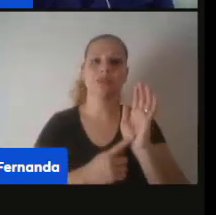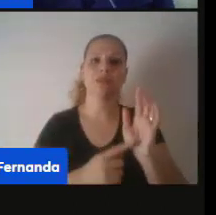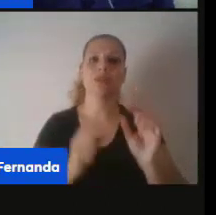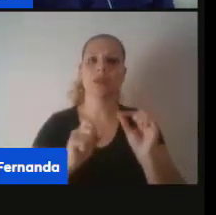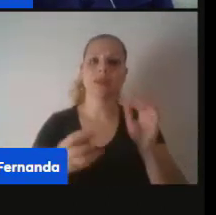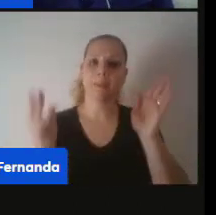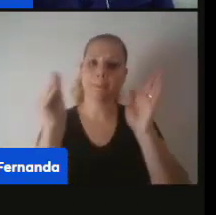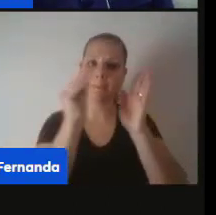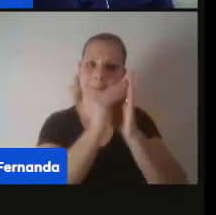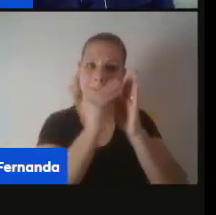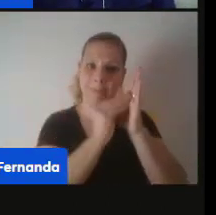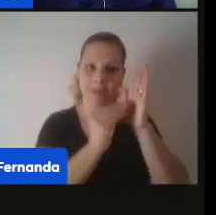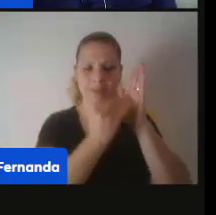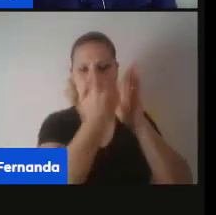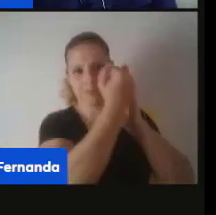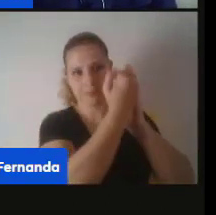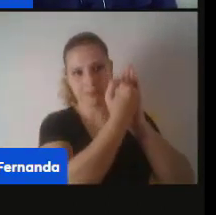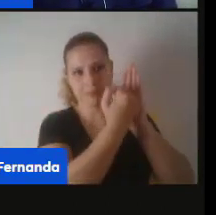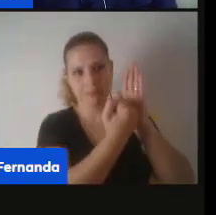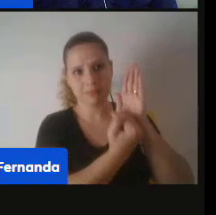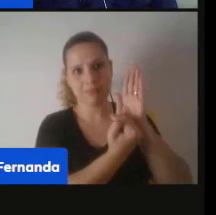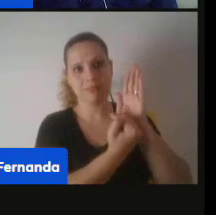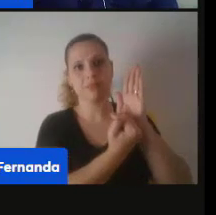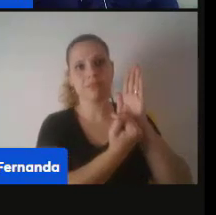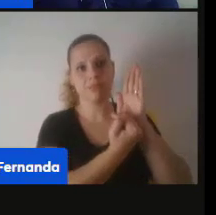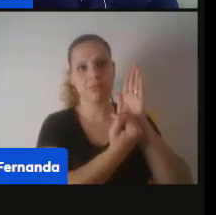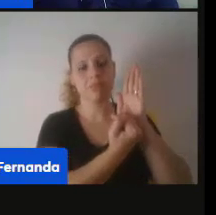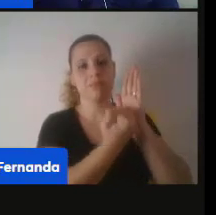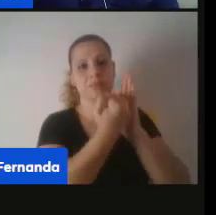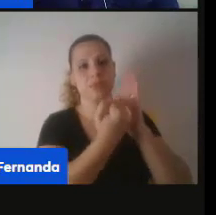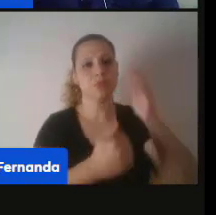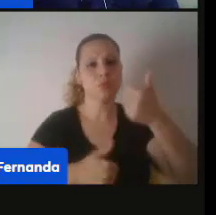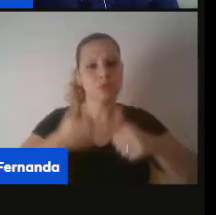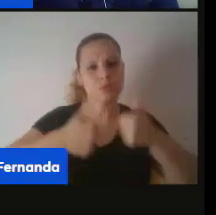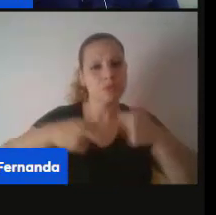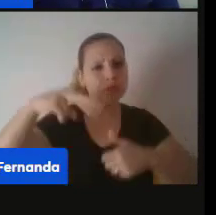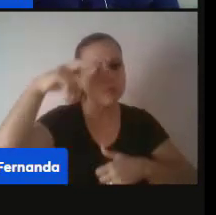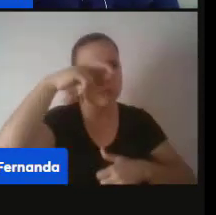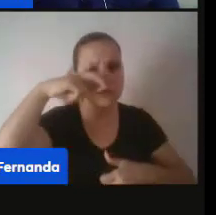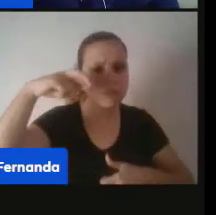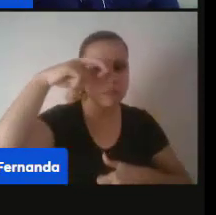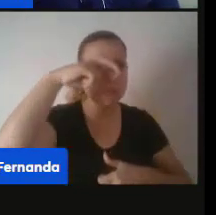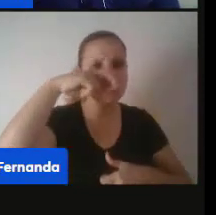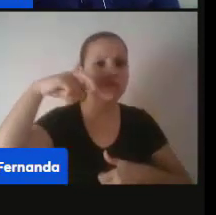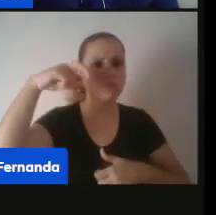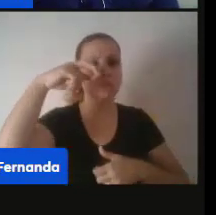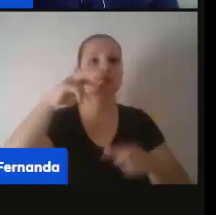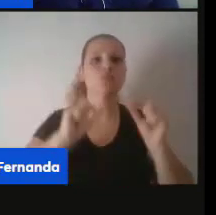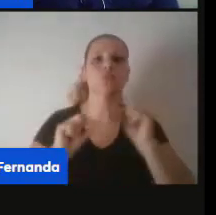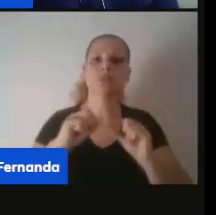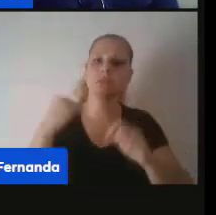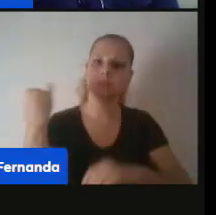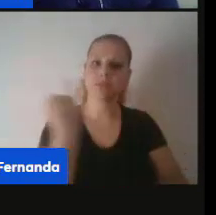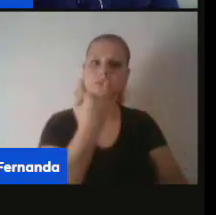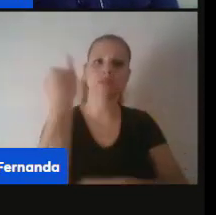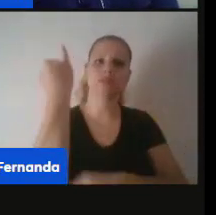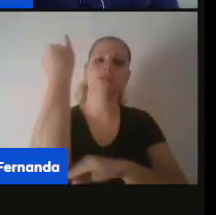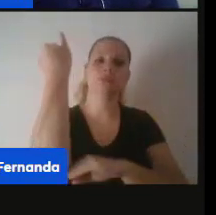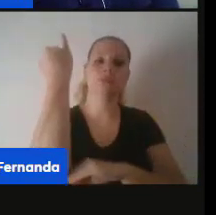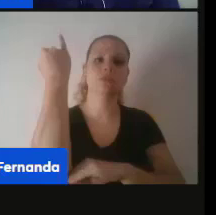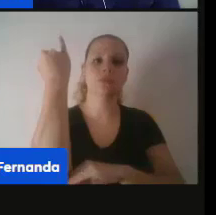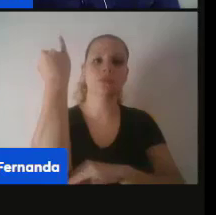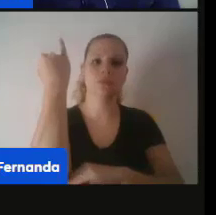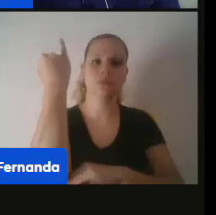da implantação, a metódica, manutenção e avaliação que deve ser feita, vai-se necessário que haja por parte de